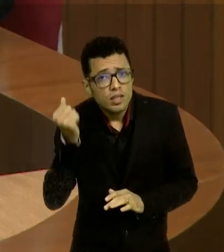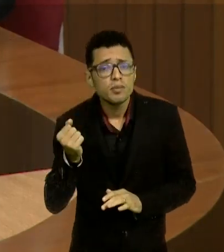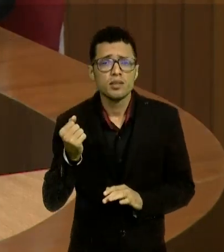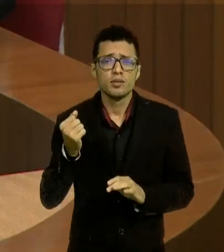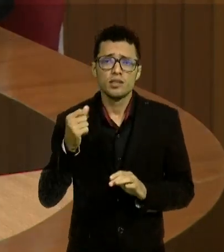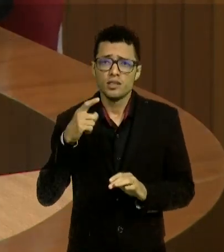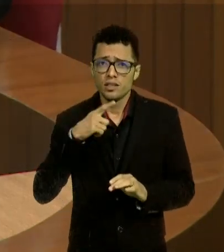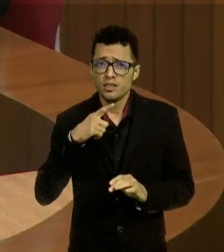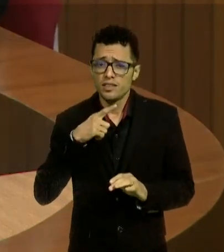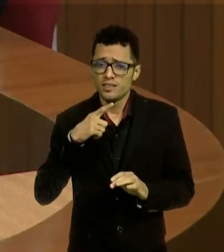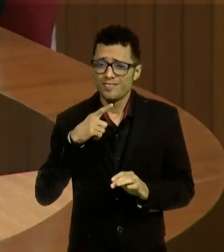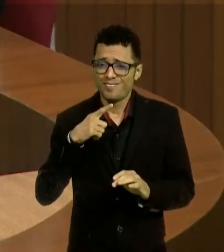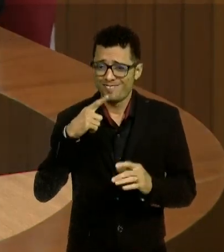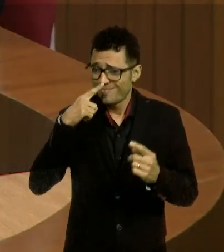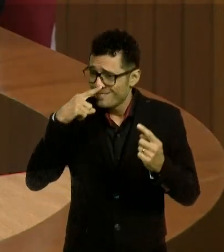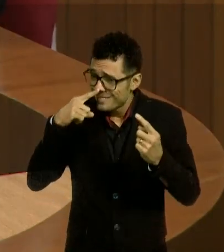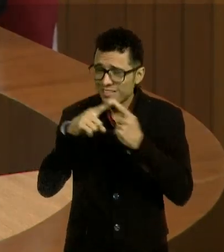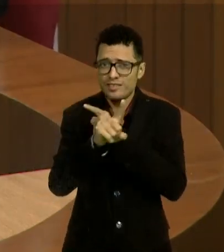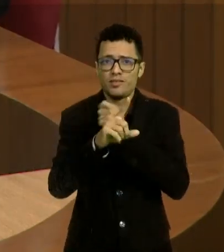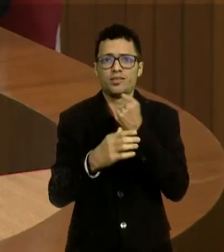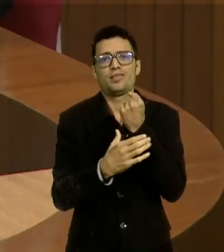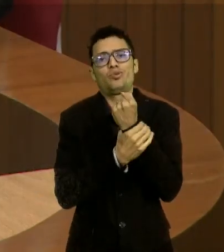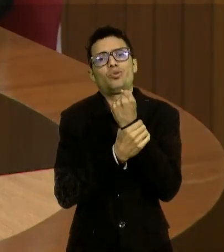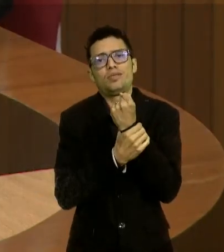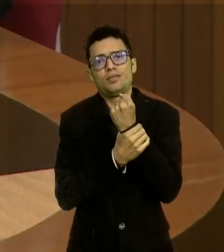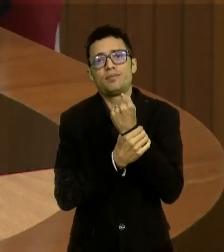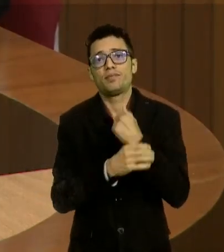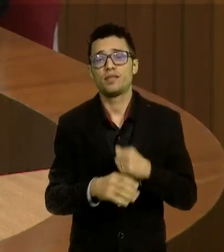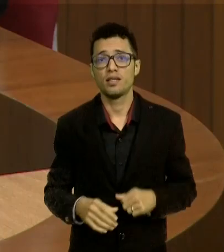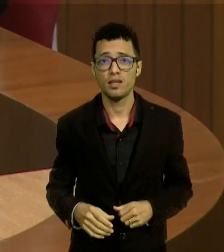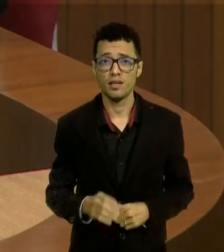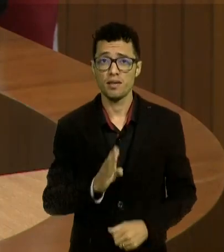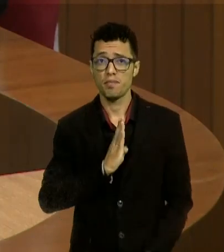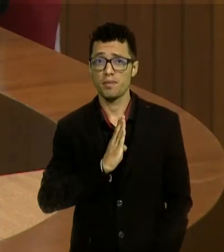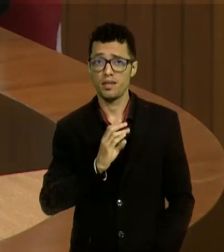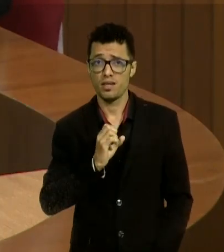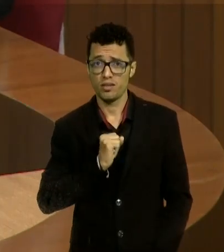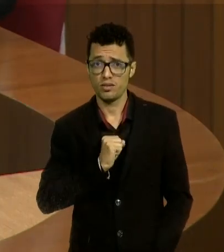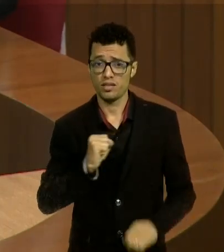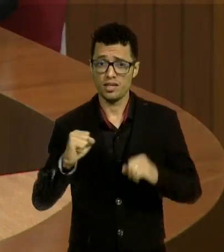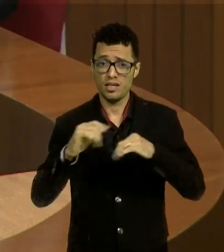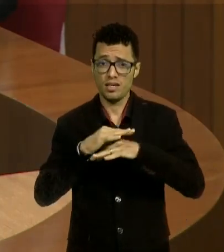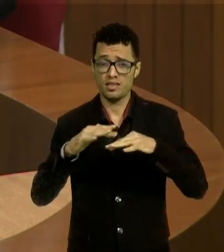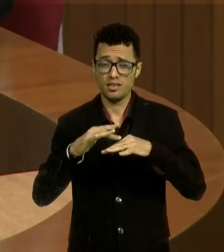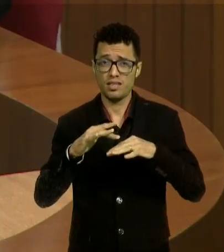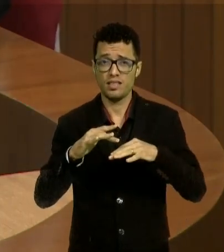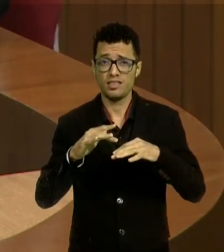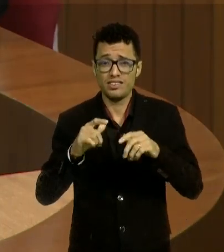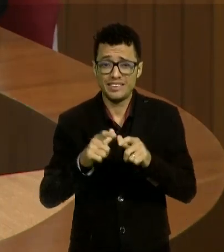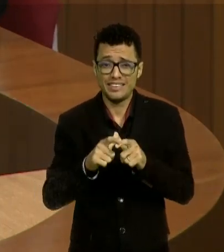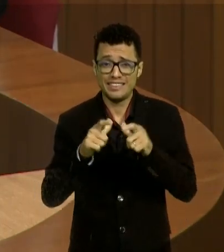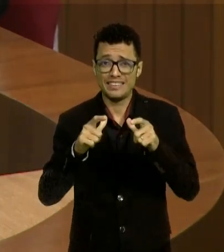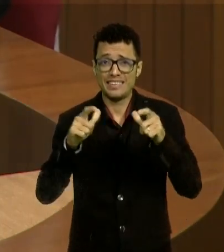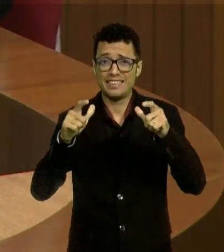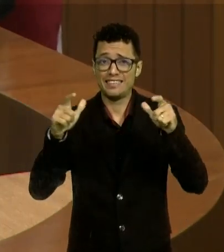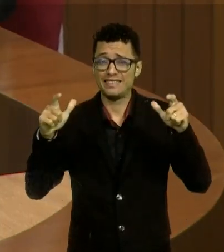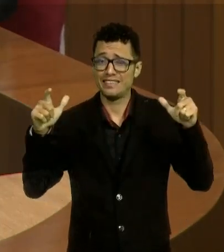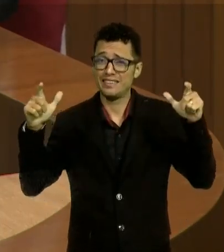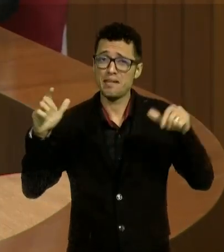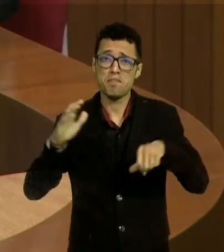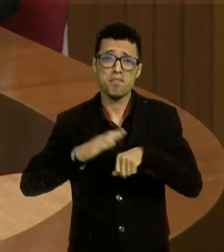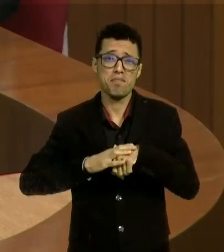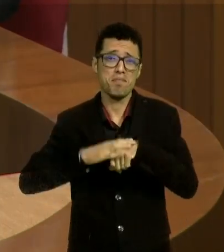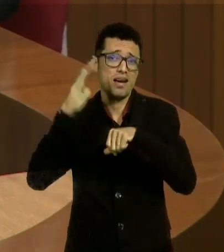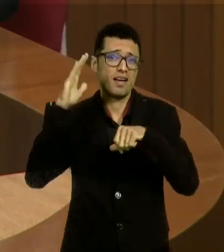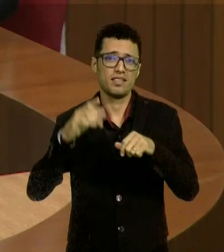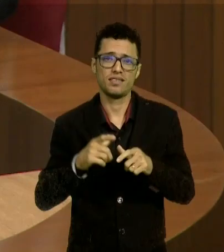desafio. Balsas é a cidade que mais cresce no Maranhão. E segurança, até nas